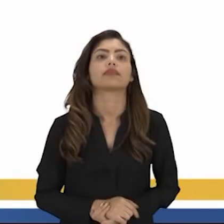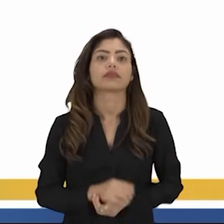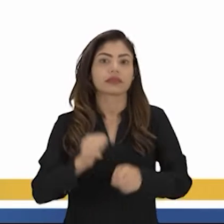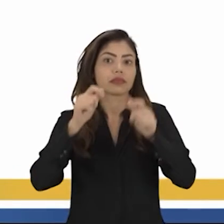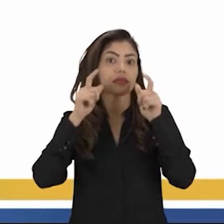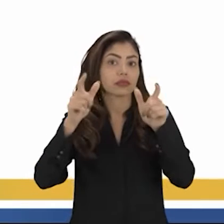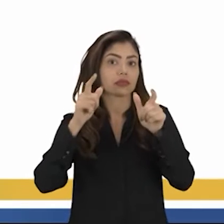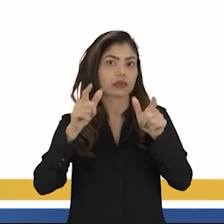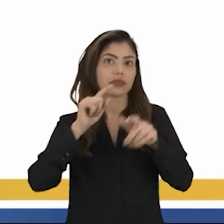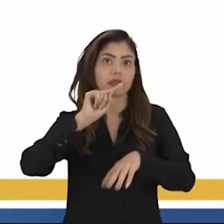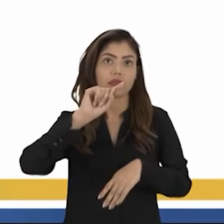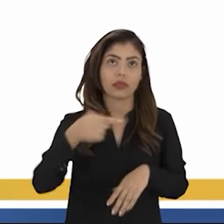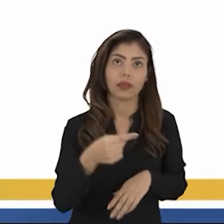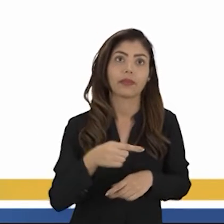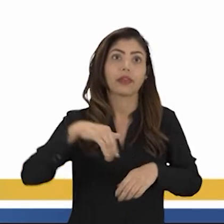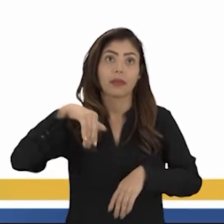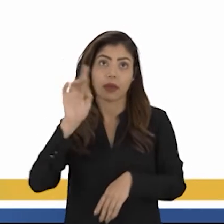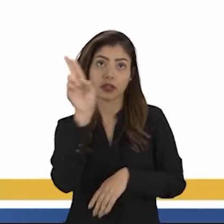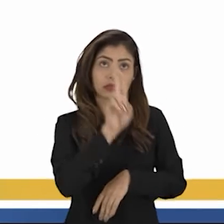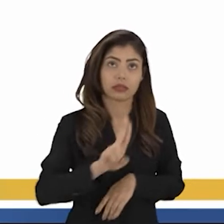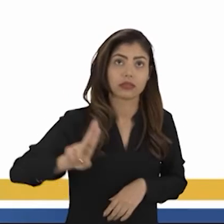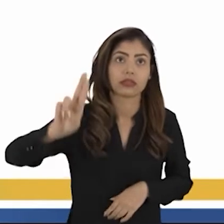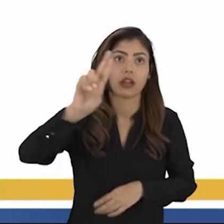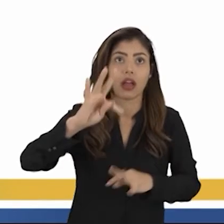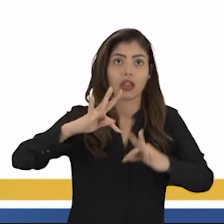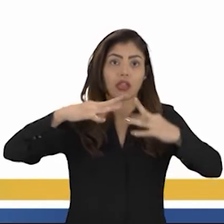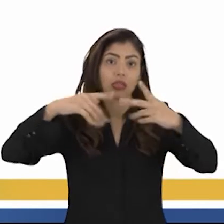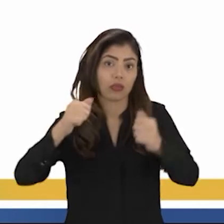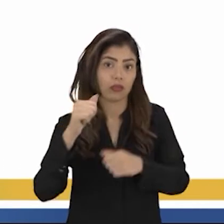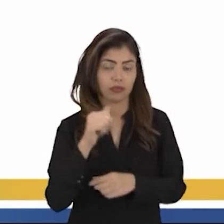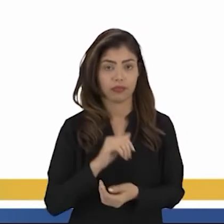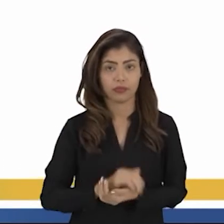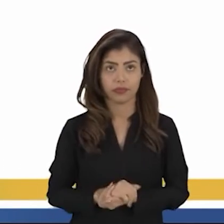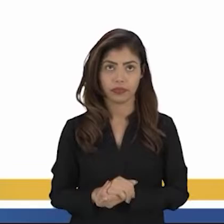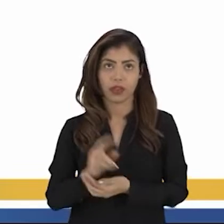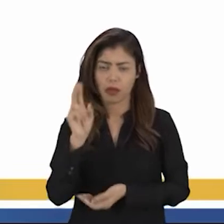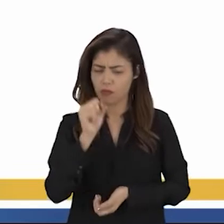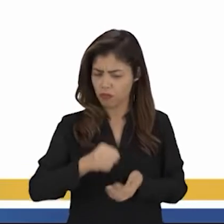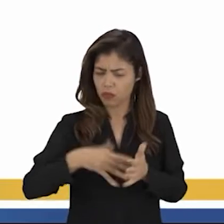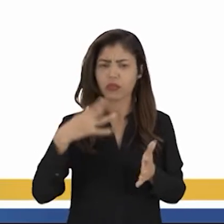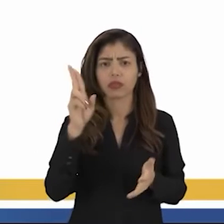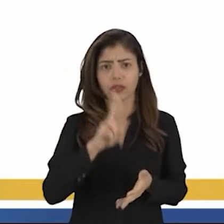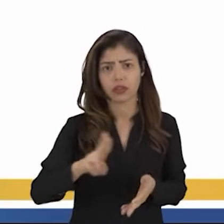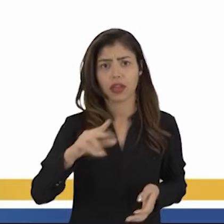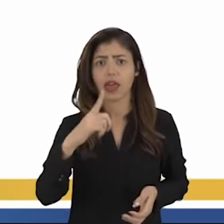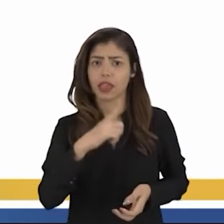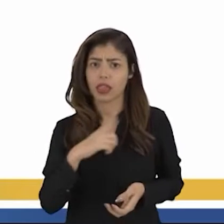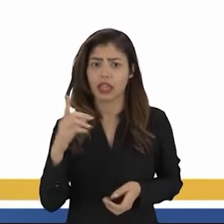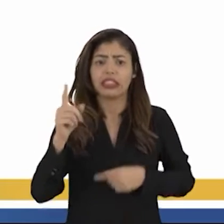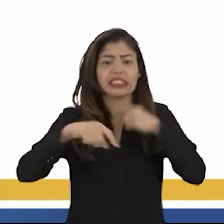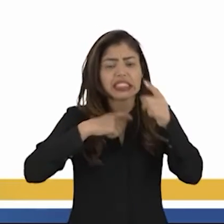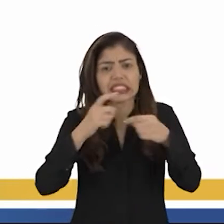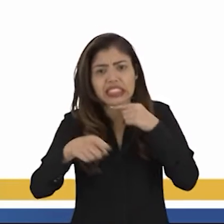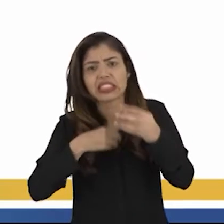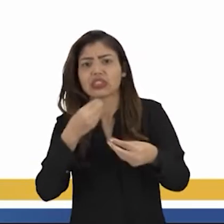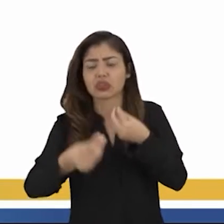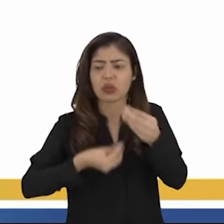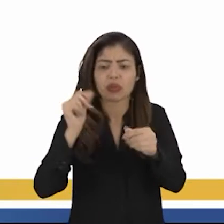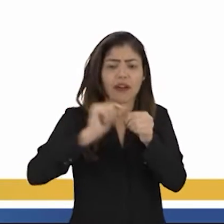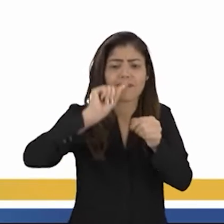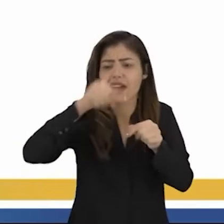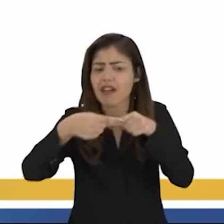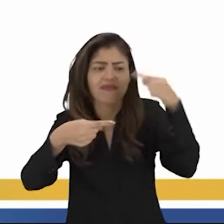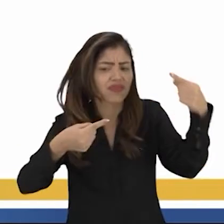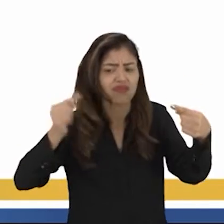Olha só, gente, a vírgula mais utilizada de toda a pontuação. Muito utilizada. E tem gente que tem muitas dúvidas. E aí, como é que eu